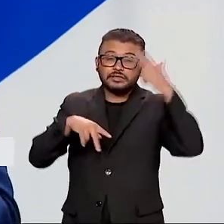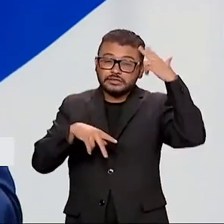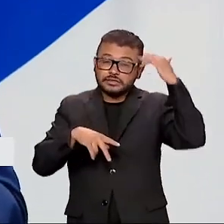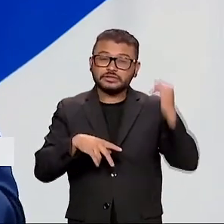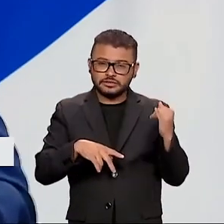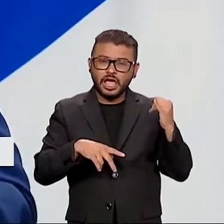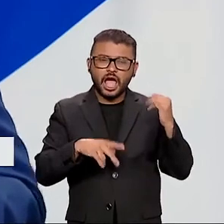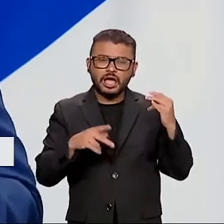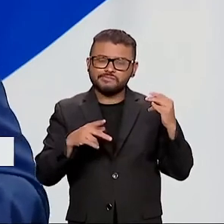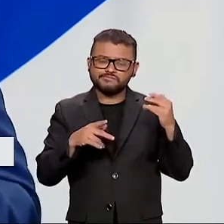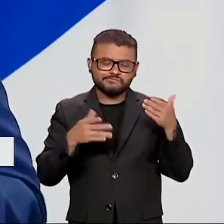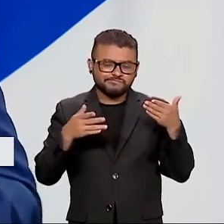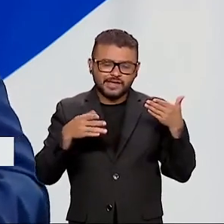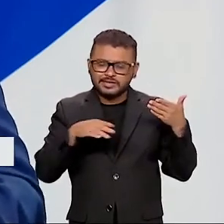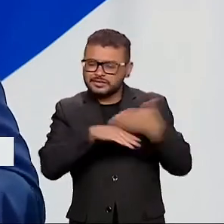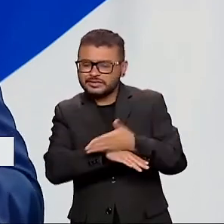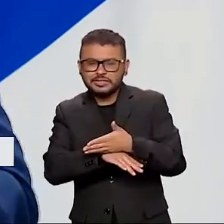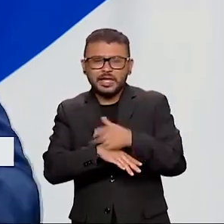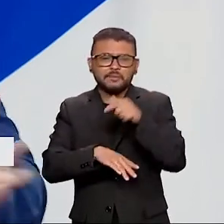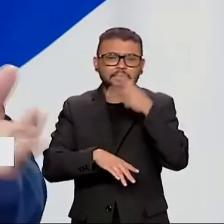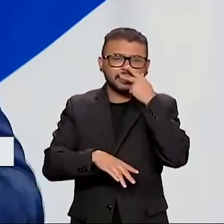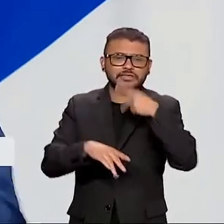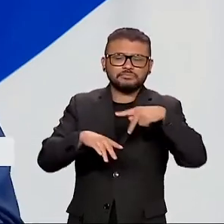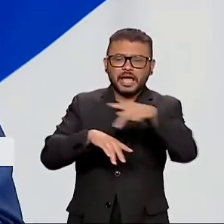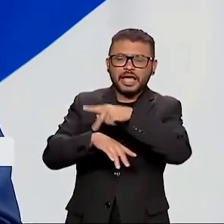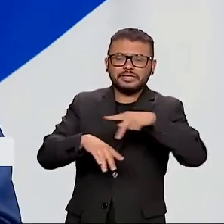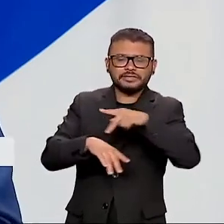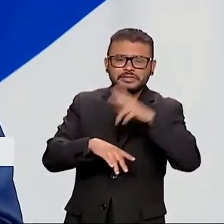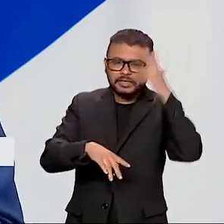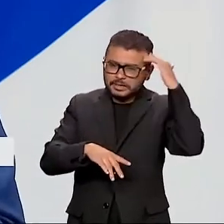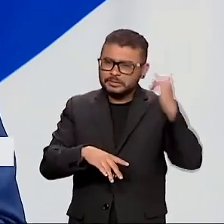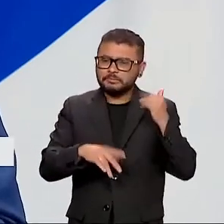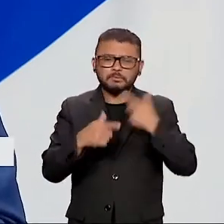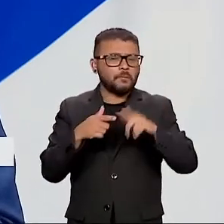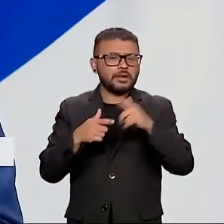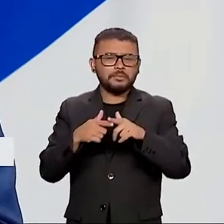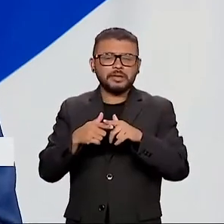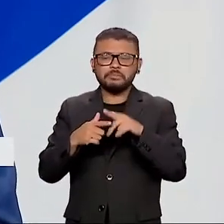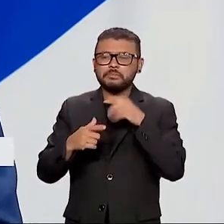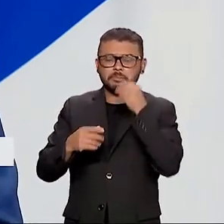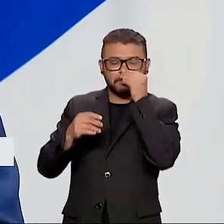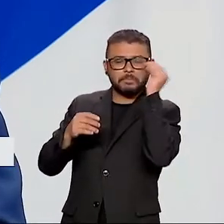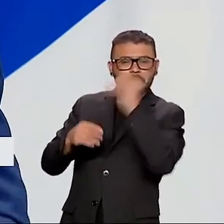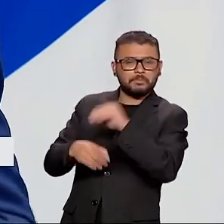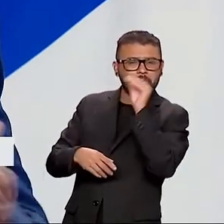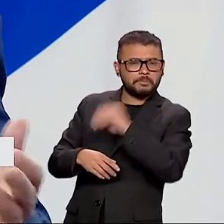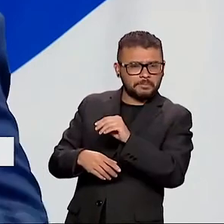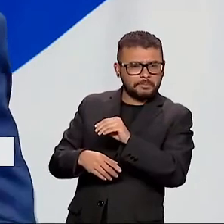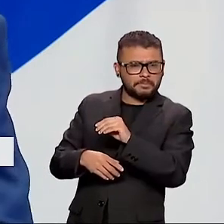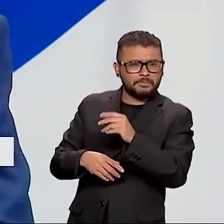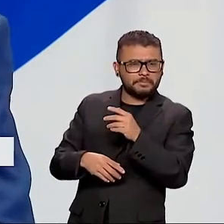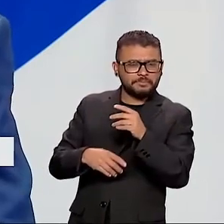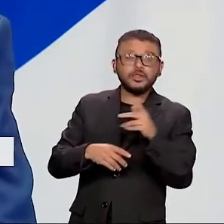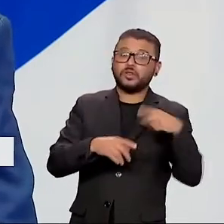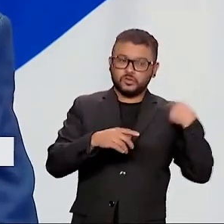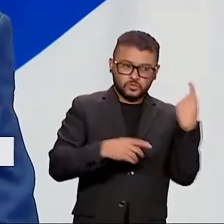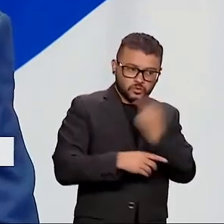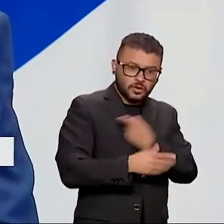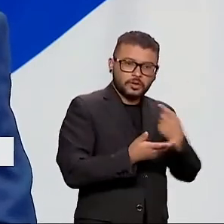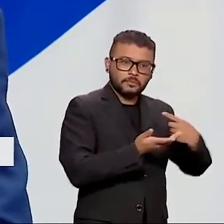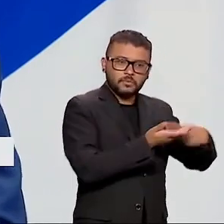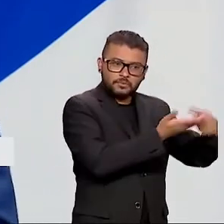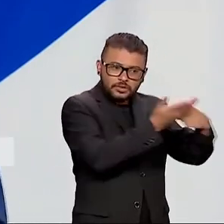noção básica de que, sabe, o Haiti não é problema de ninguém. Quando, na verdade, o Haiti é problema de todos